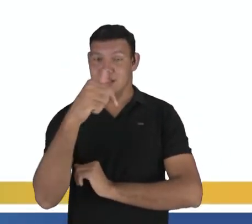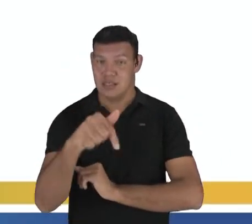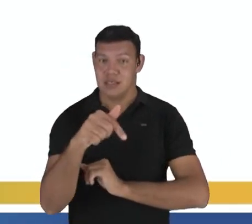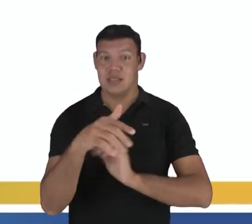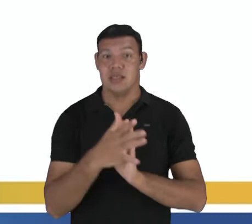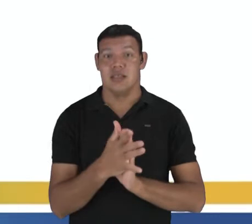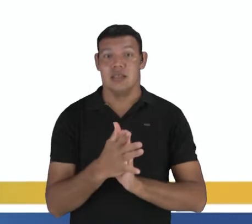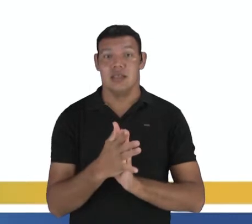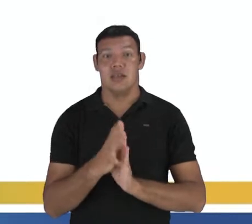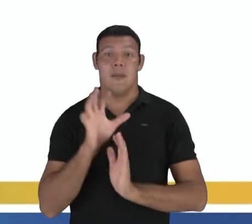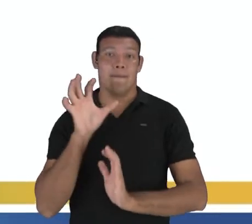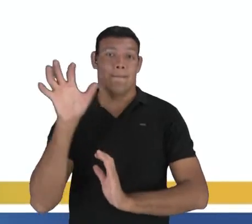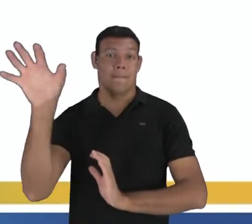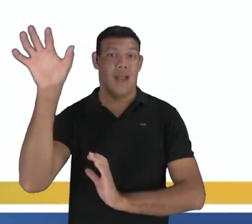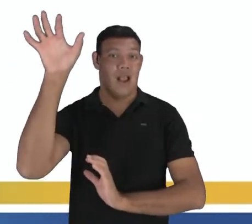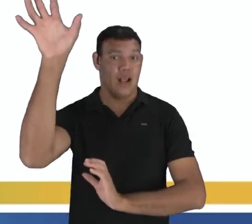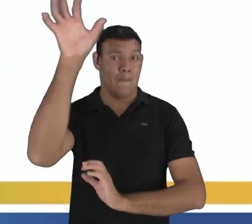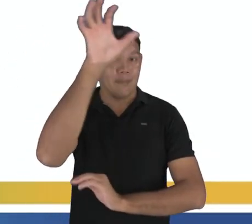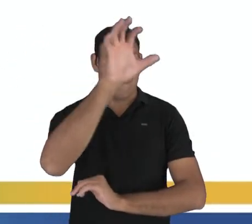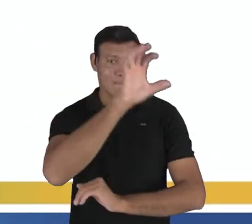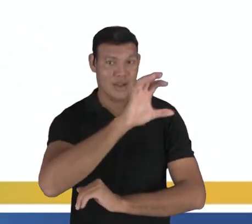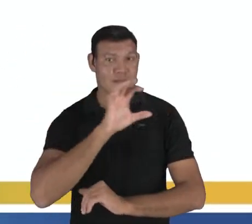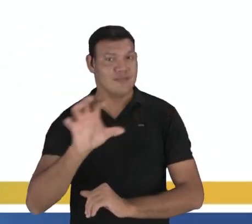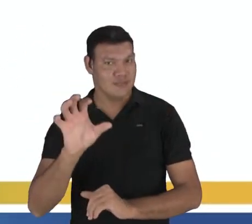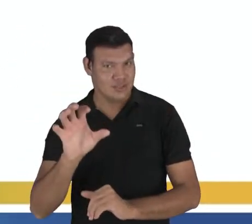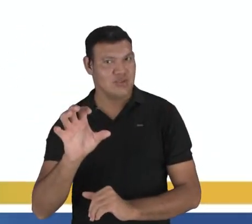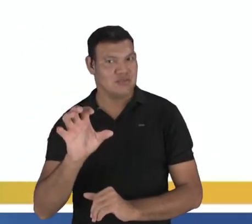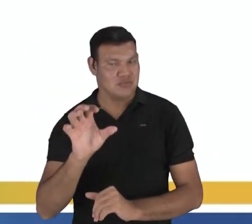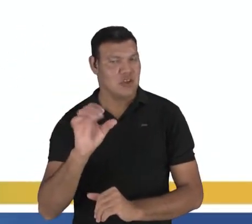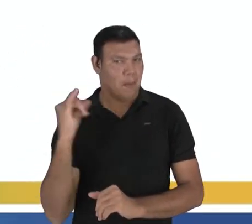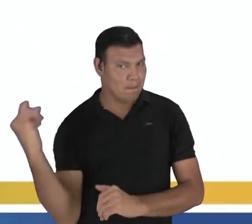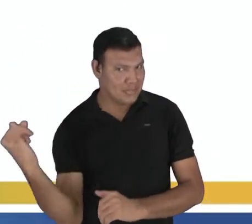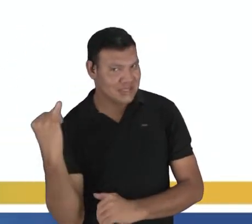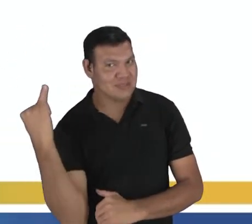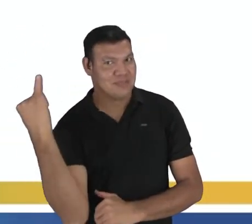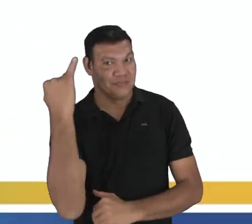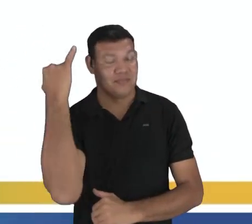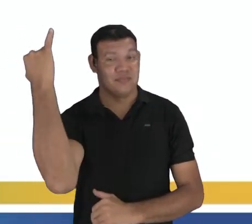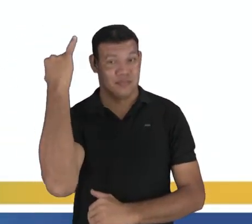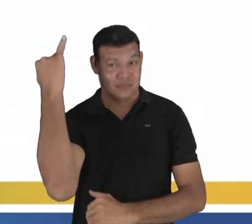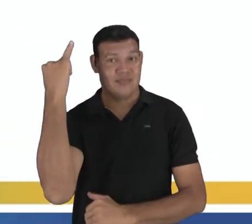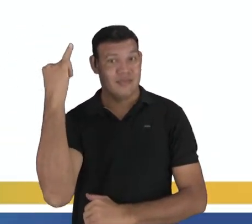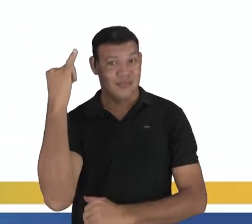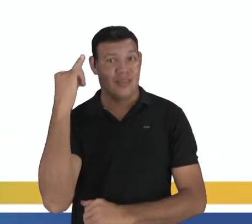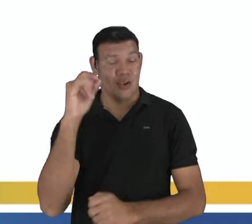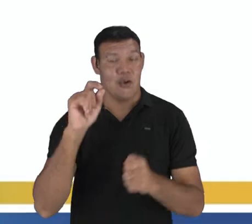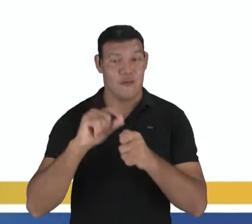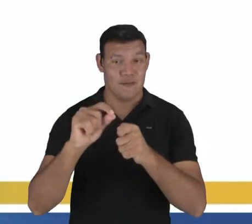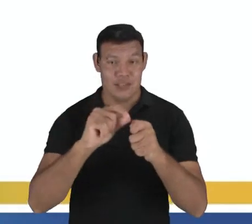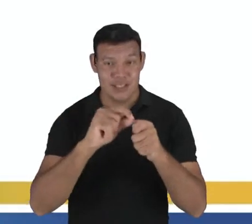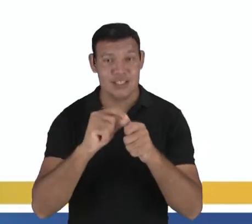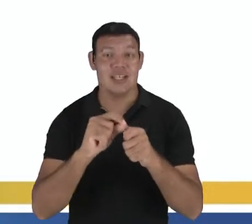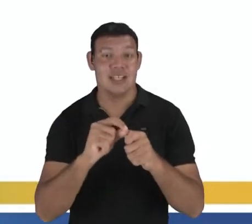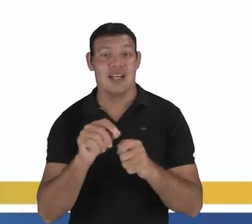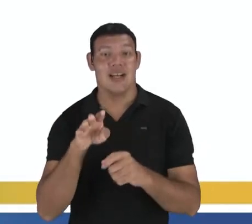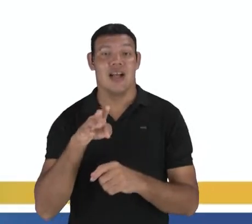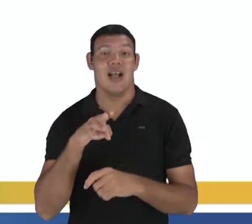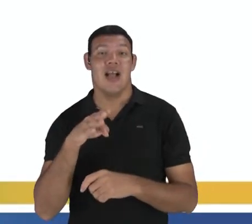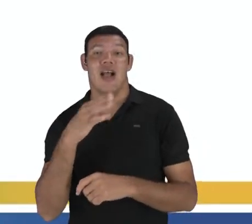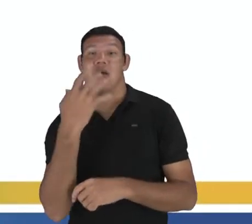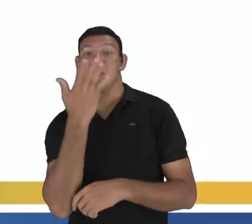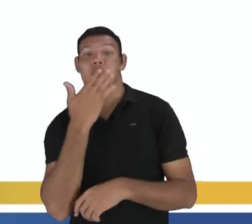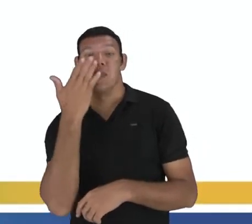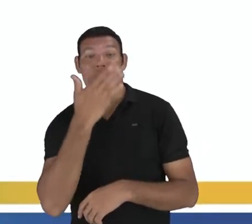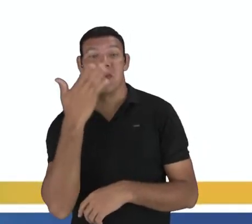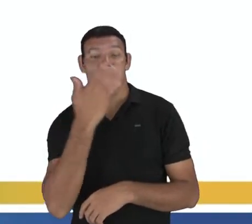gente tem como região, a região aí que vai se tornar muito importante por conta da produção do açúcar, a gente